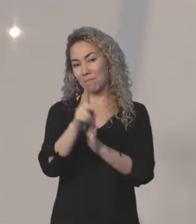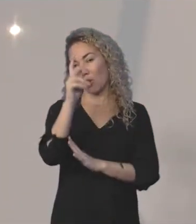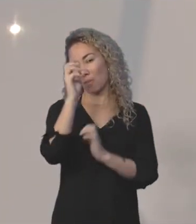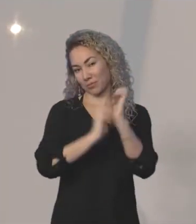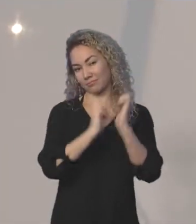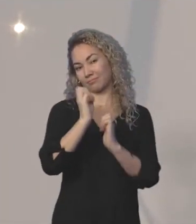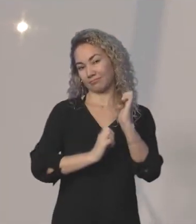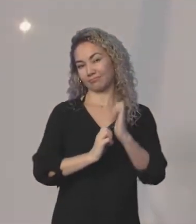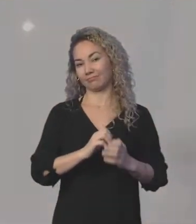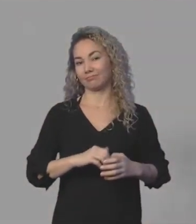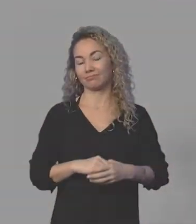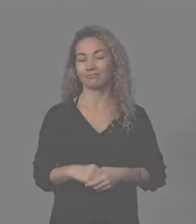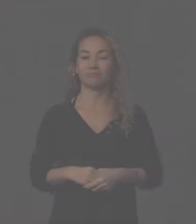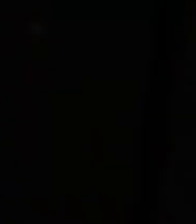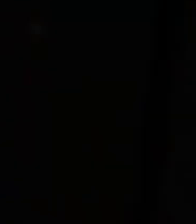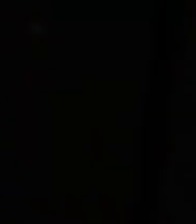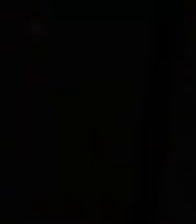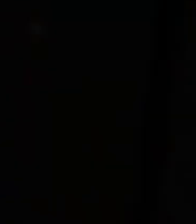suas empresas